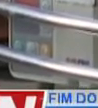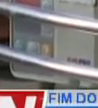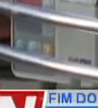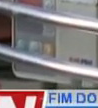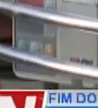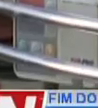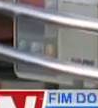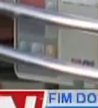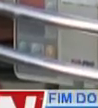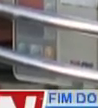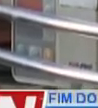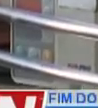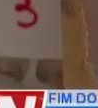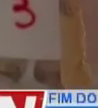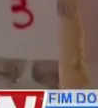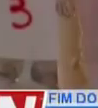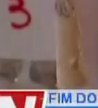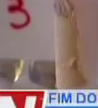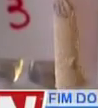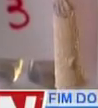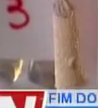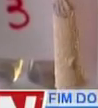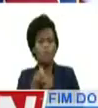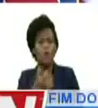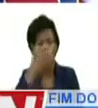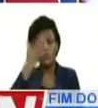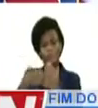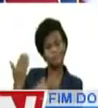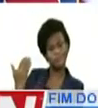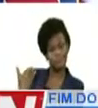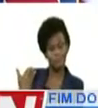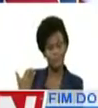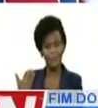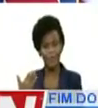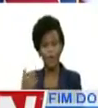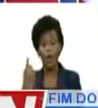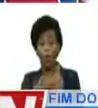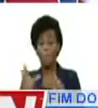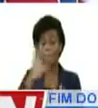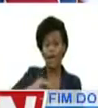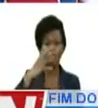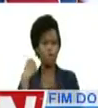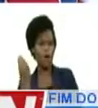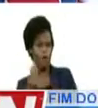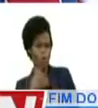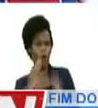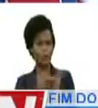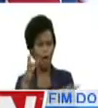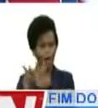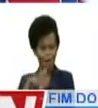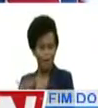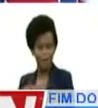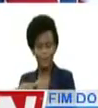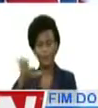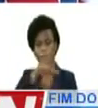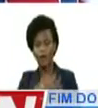também pela taxa de mortalidade, uma das mais baixas do mundo. Ainda há bem poucos dias, uma das